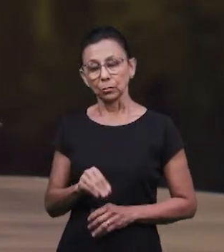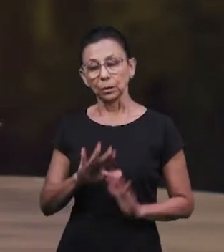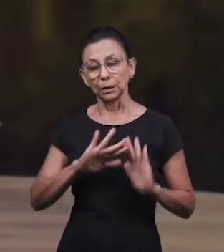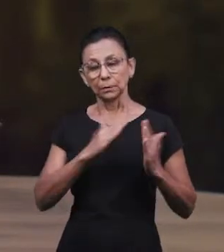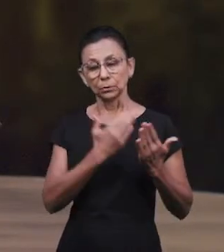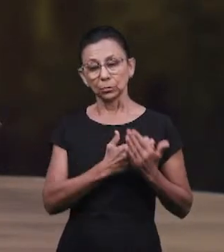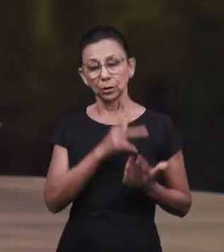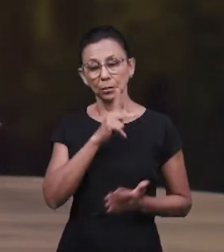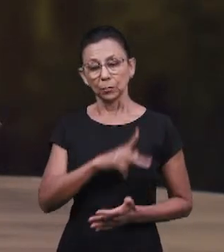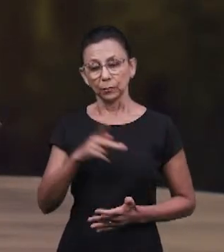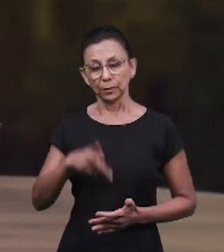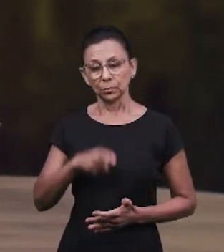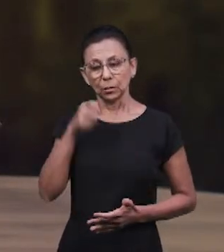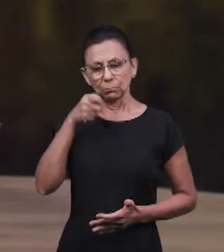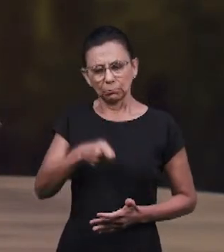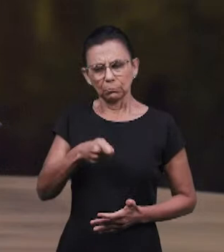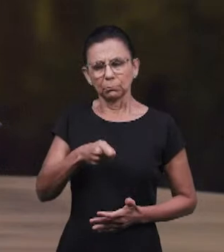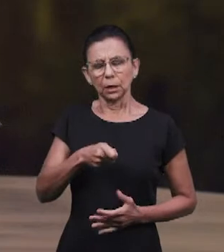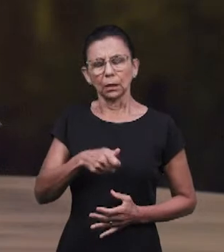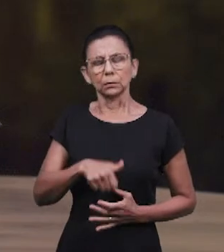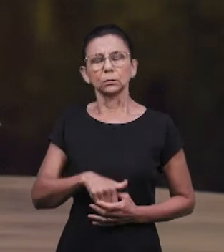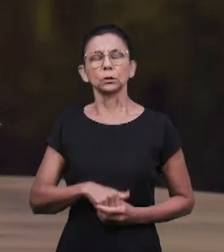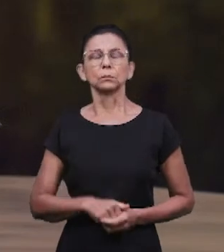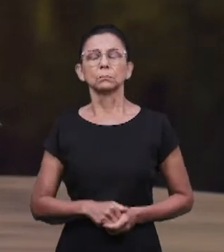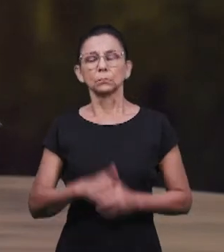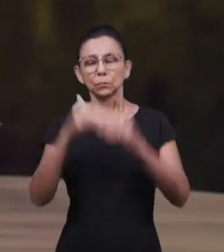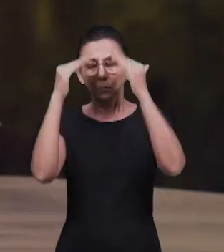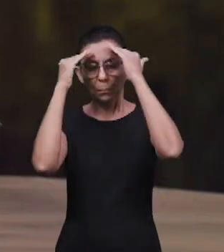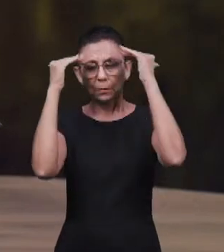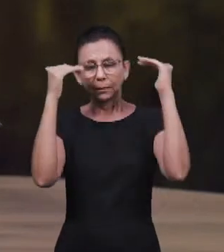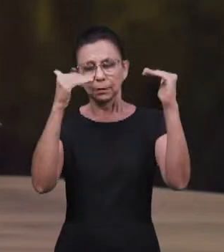obedecida. Lembra a criança? Então,